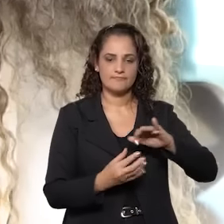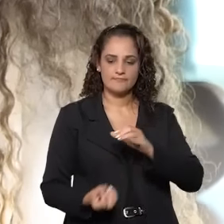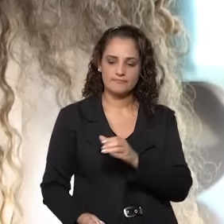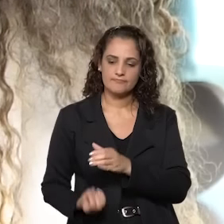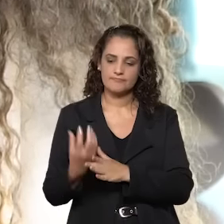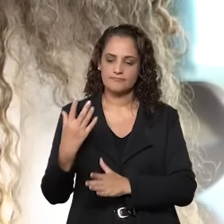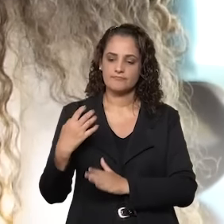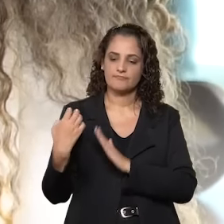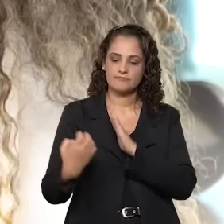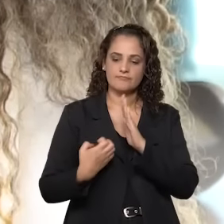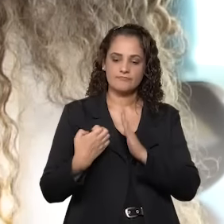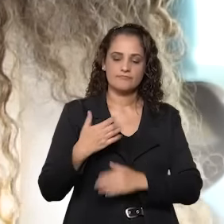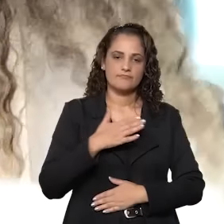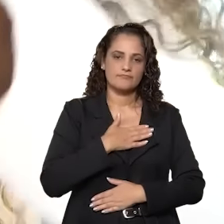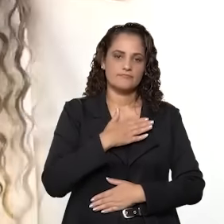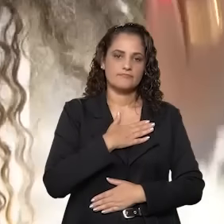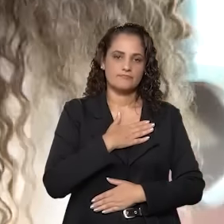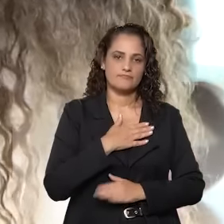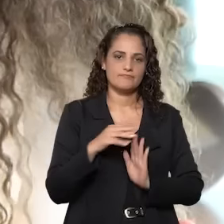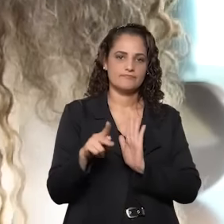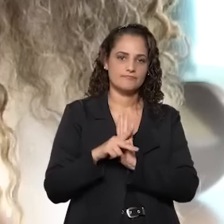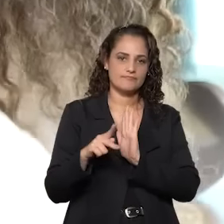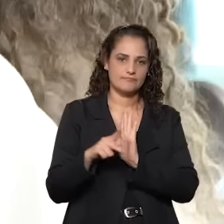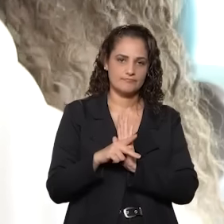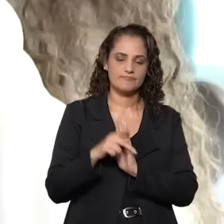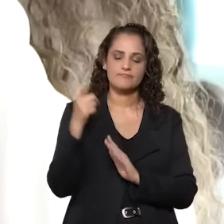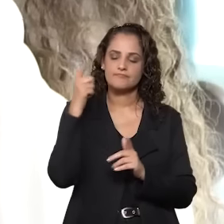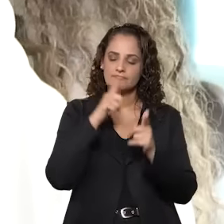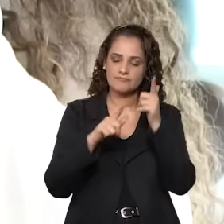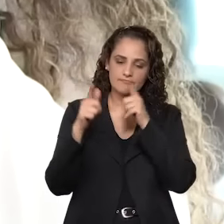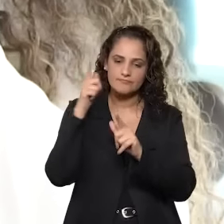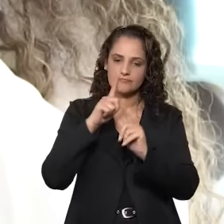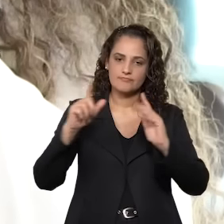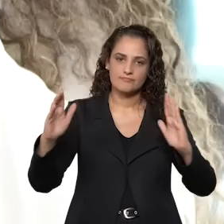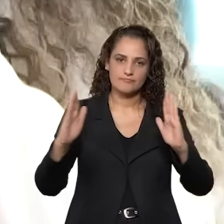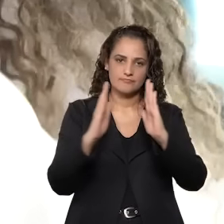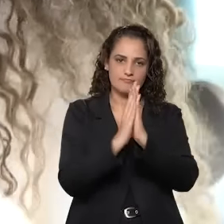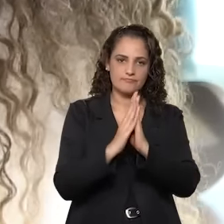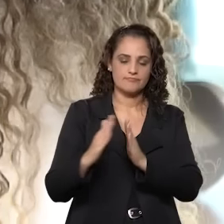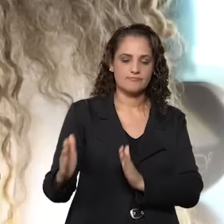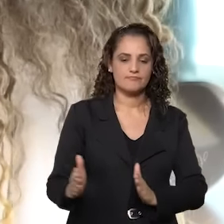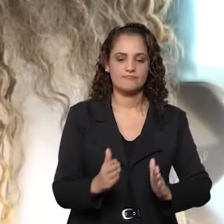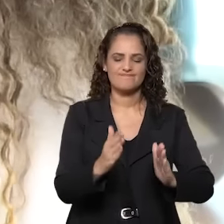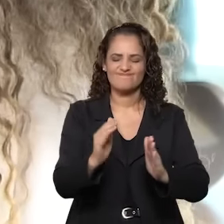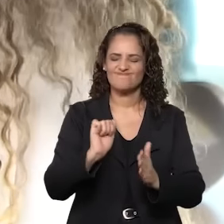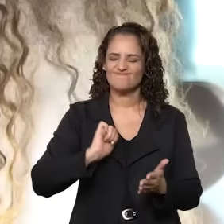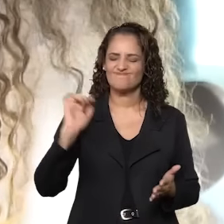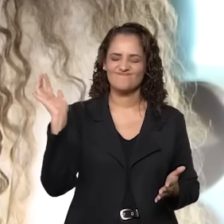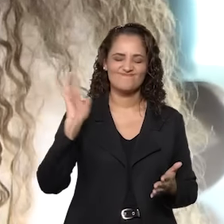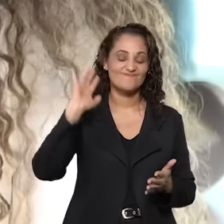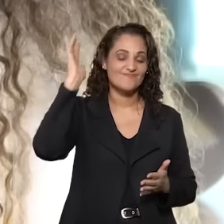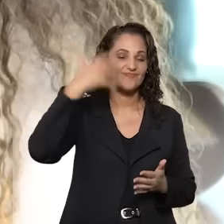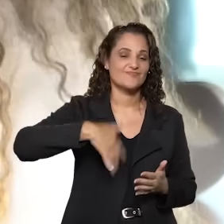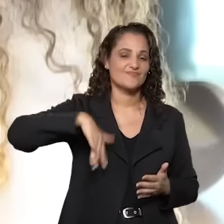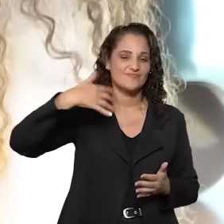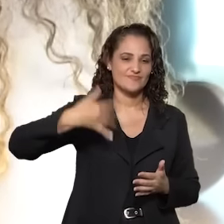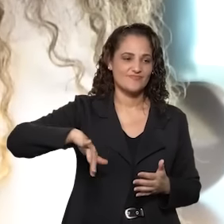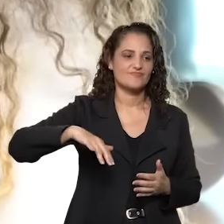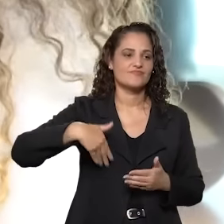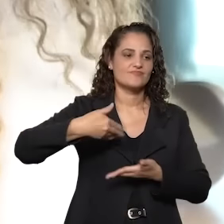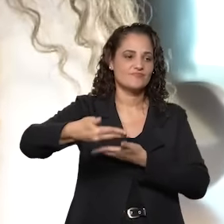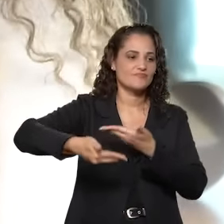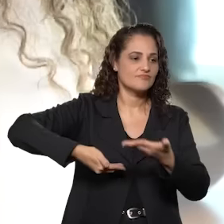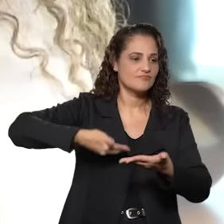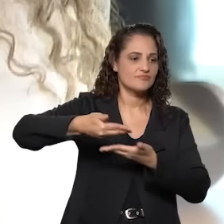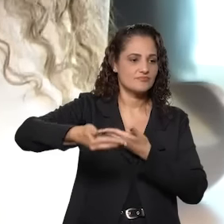para poder eh escalar este Impacto e tem sido uma jornada muito rica né uma jornada de muita troca